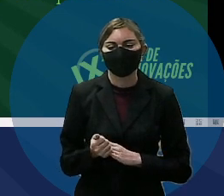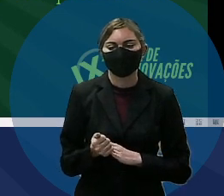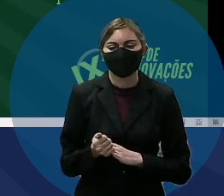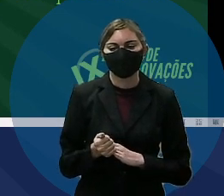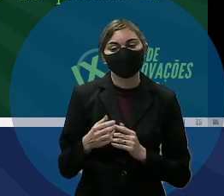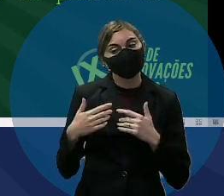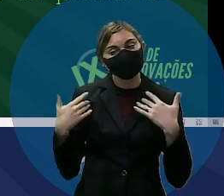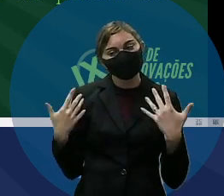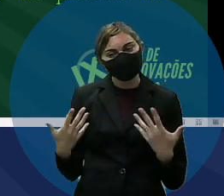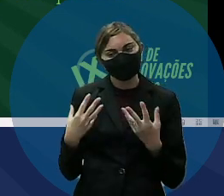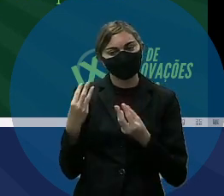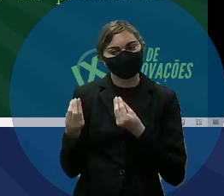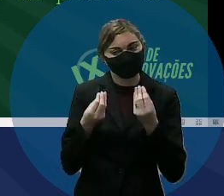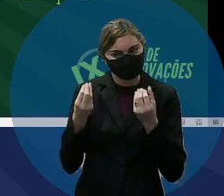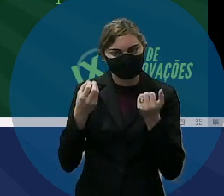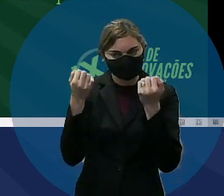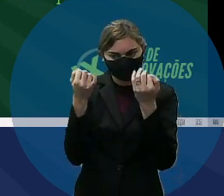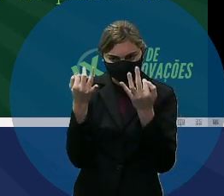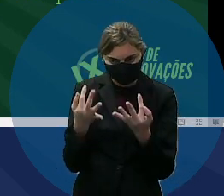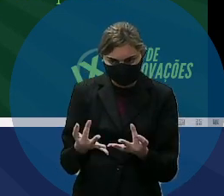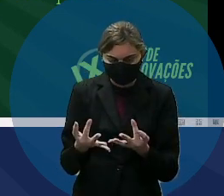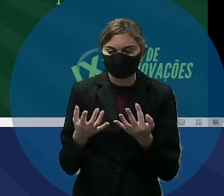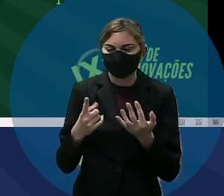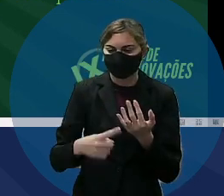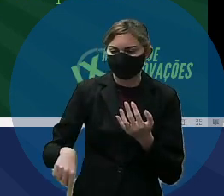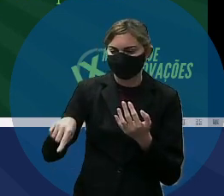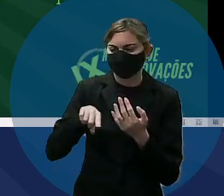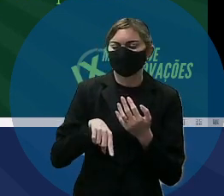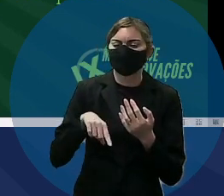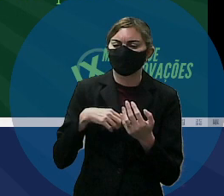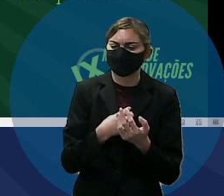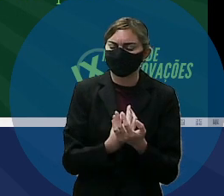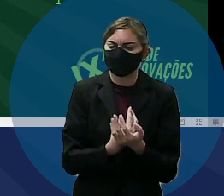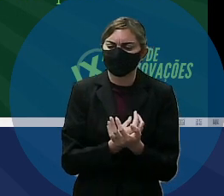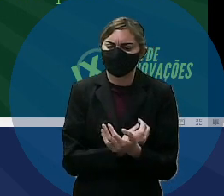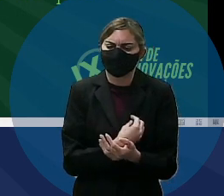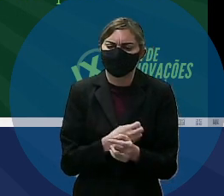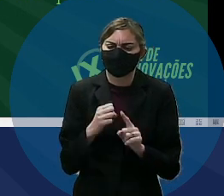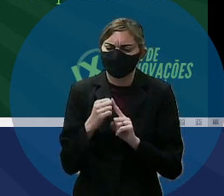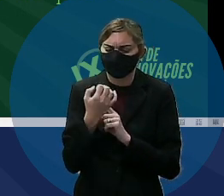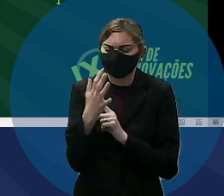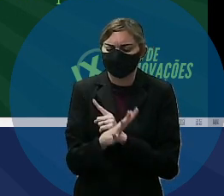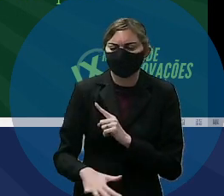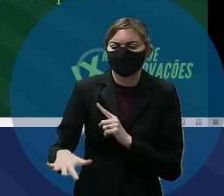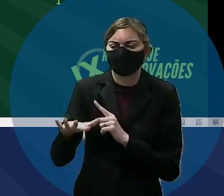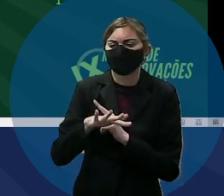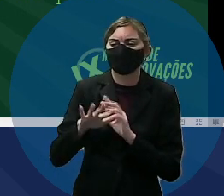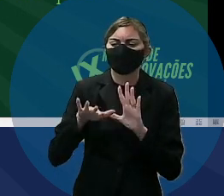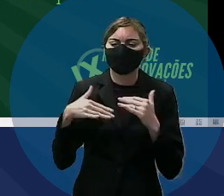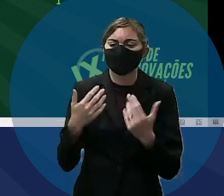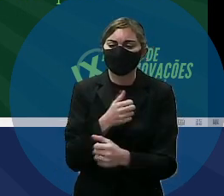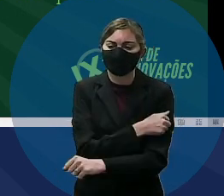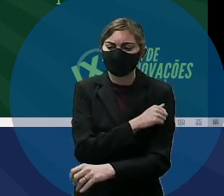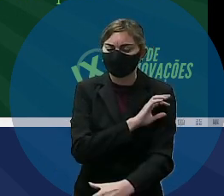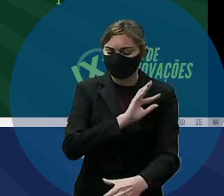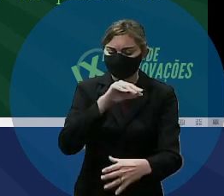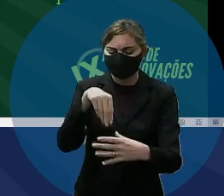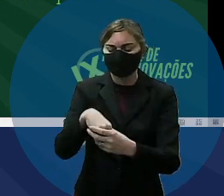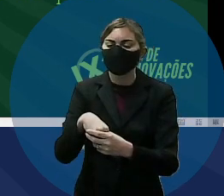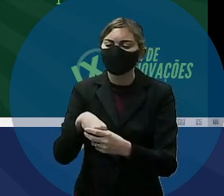Então, como eu acabei de dizer, a gente vive em uma sociedade na qual o aluno está inserido,